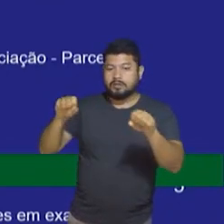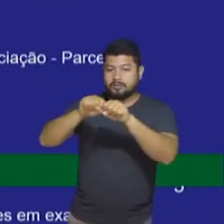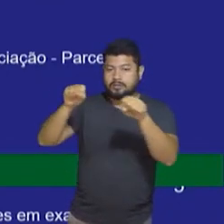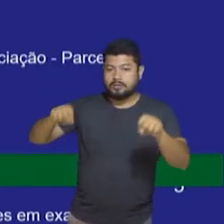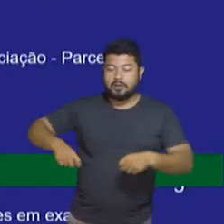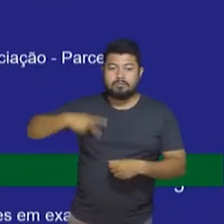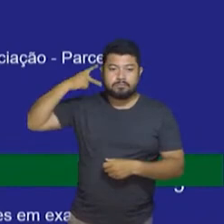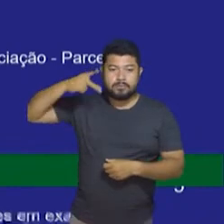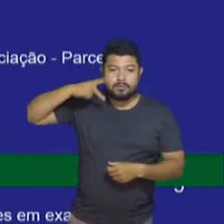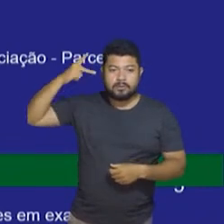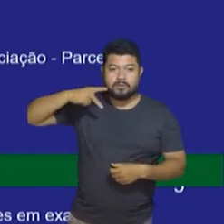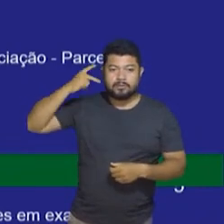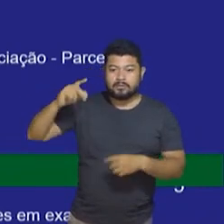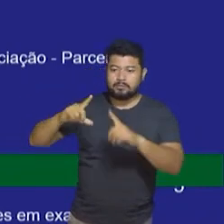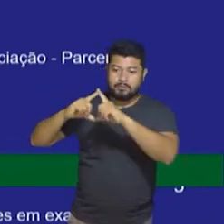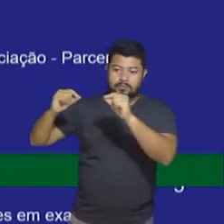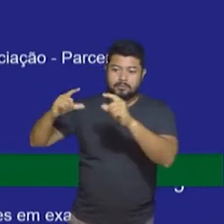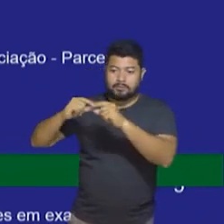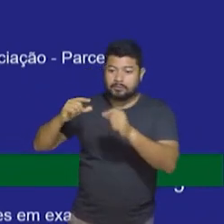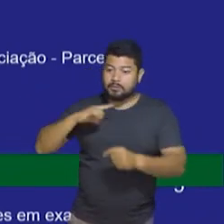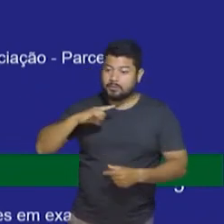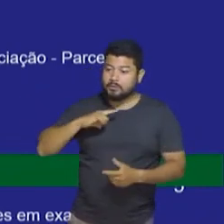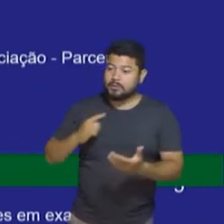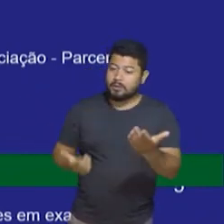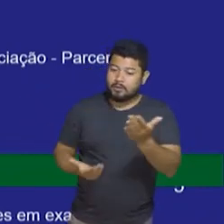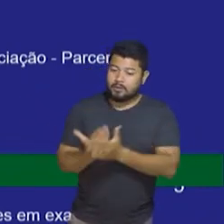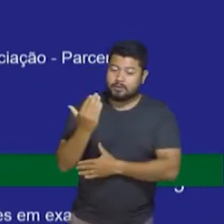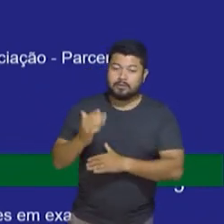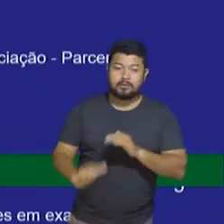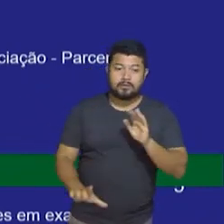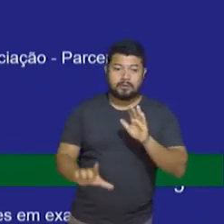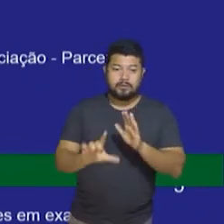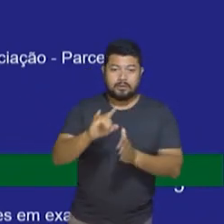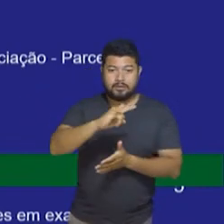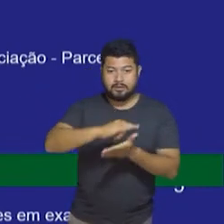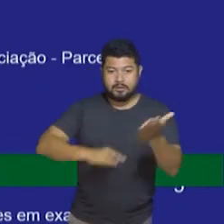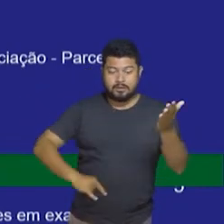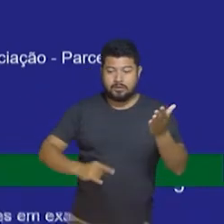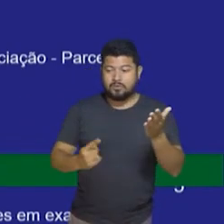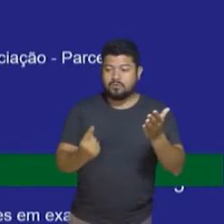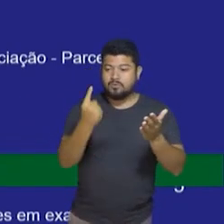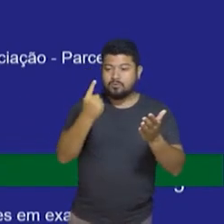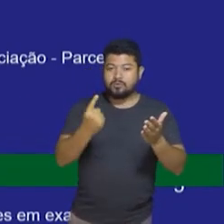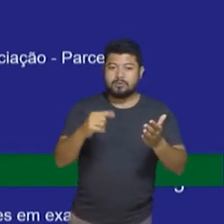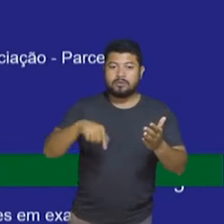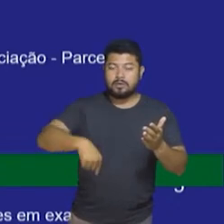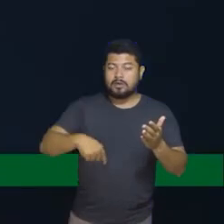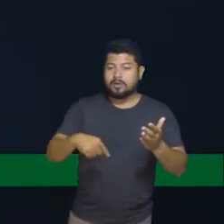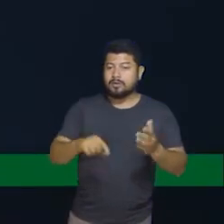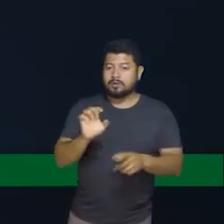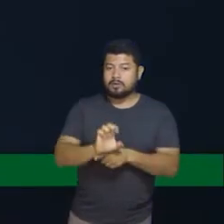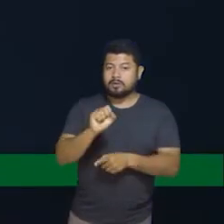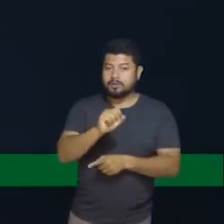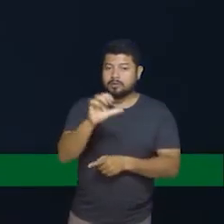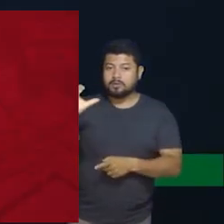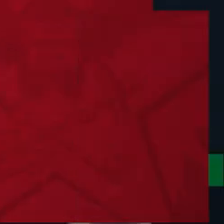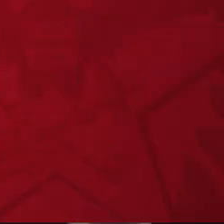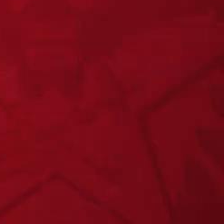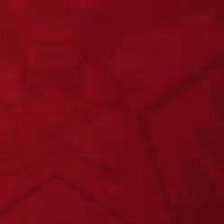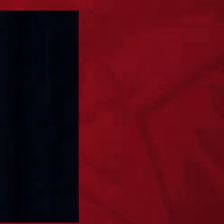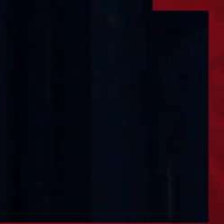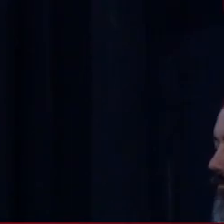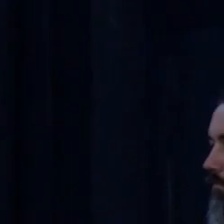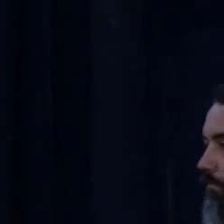Moraes. Tivemos também a aprovação do laudo único para DM1 em Santa Catarina, que o deputado Lucas Neves nos